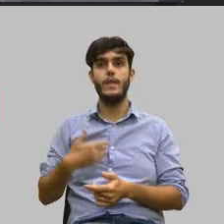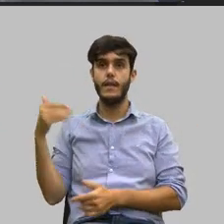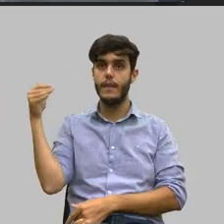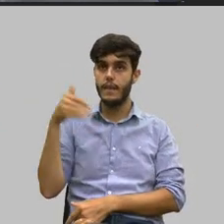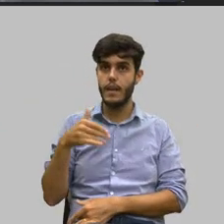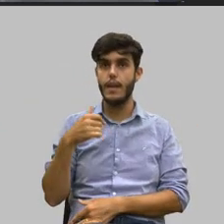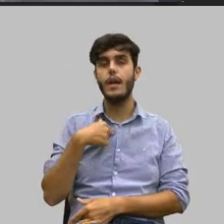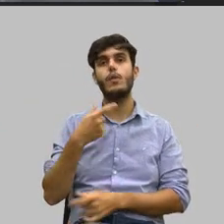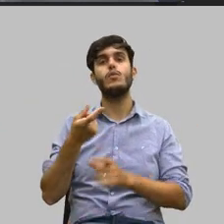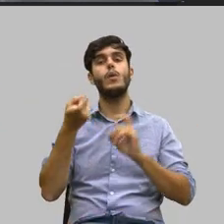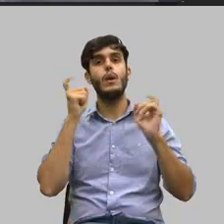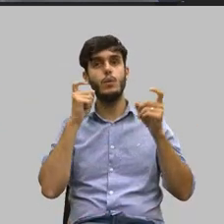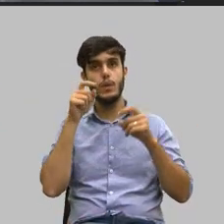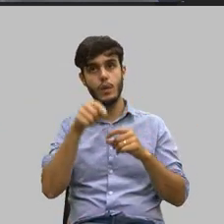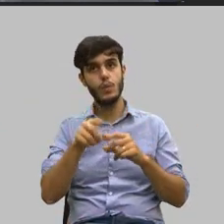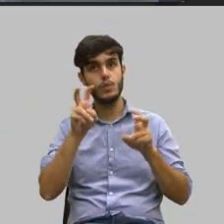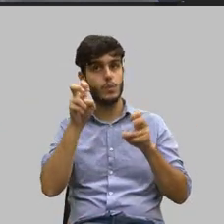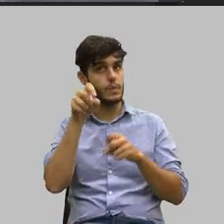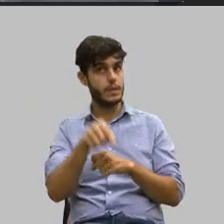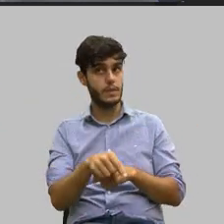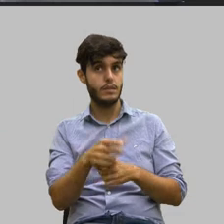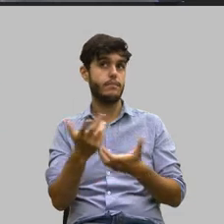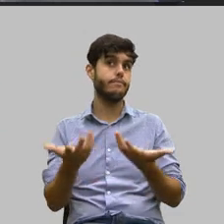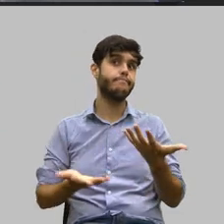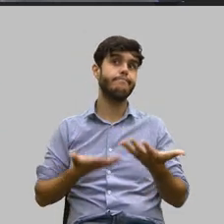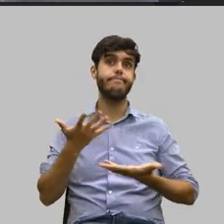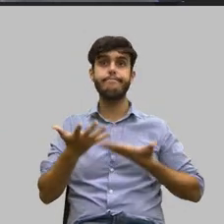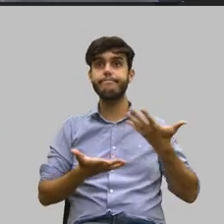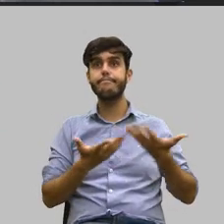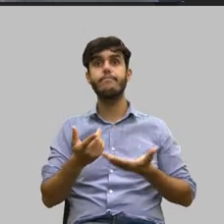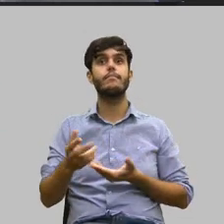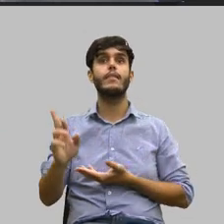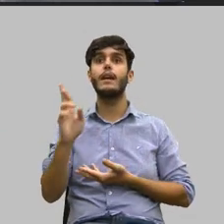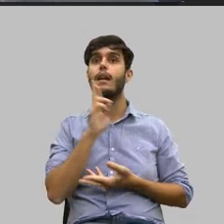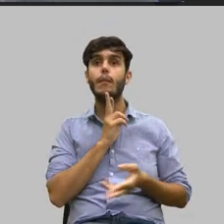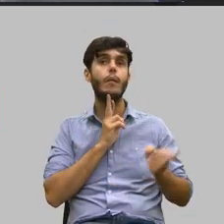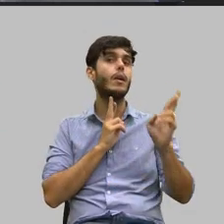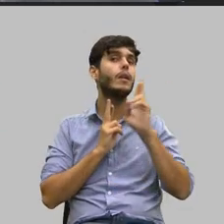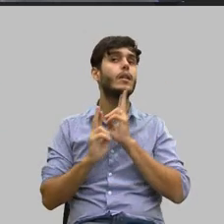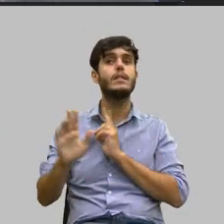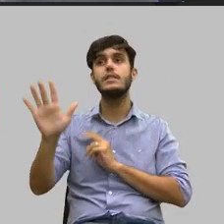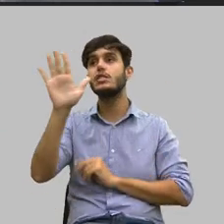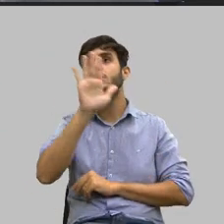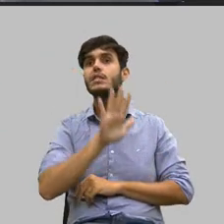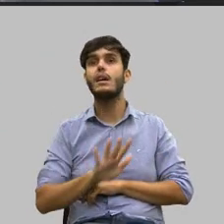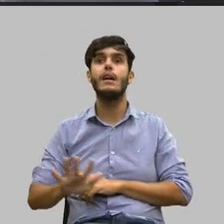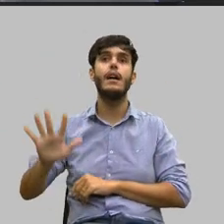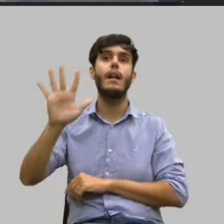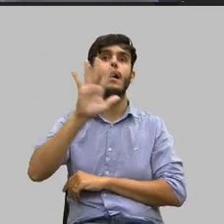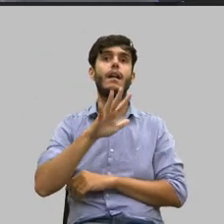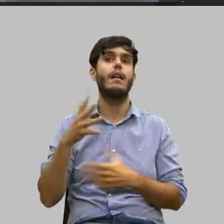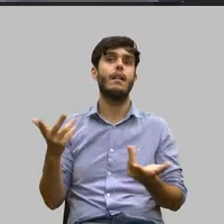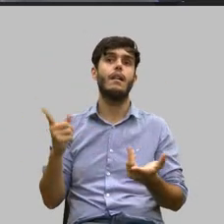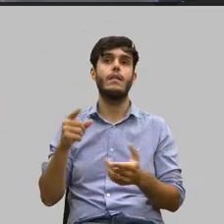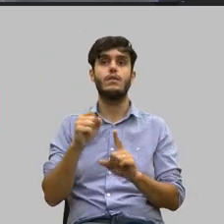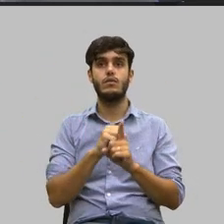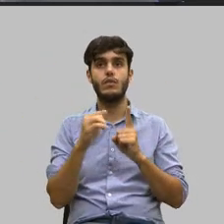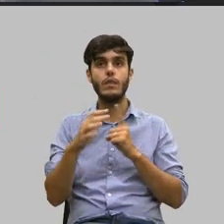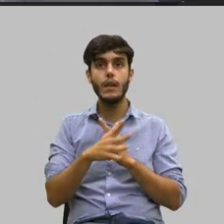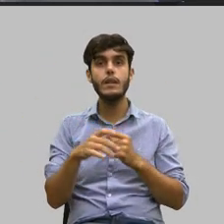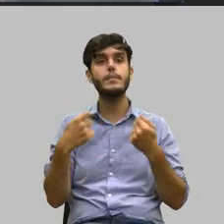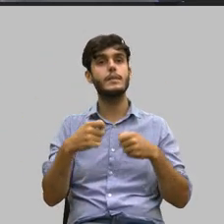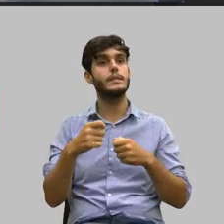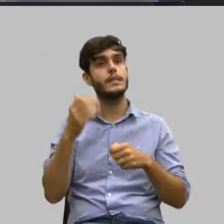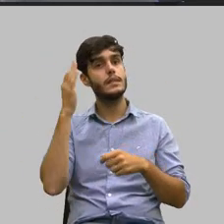comissão de Meio Ambiente a respeito com respostas genéricas sabe e e a sociedade tem o direito de saber